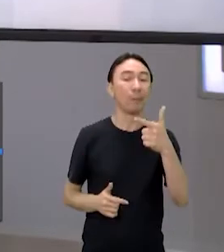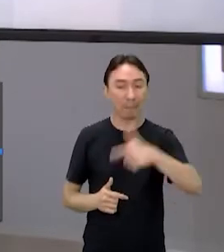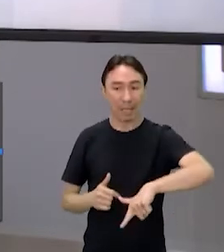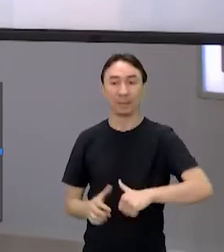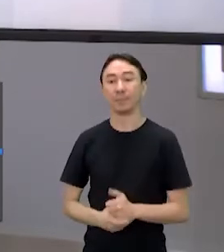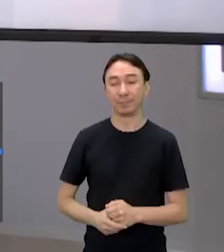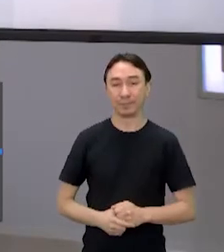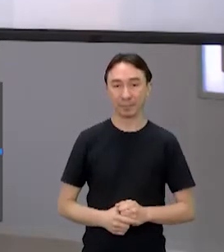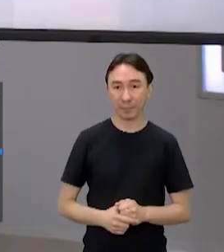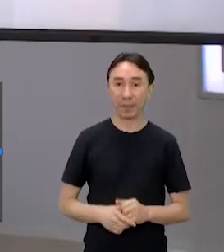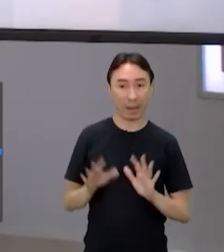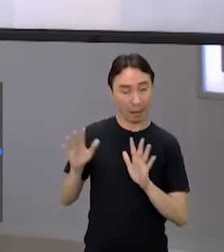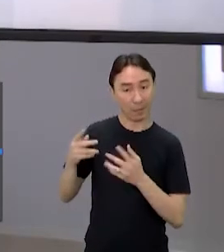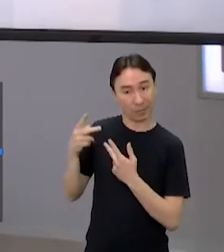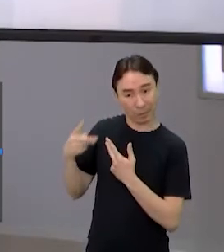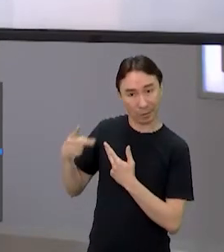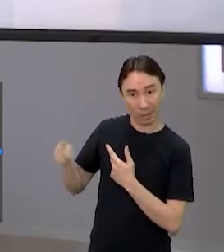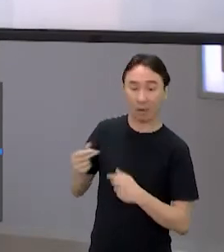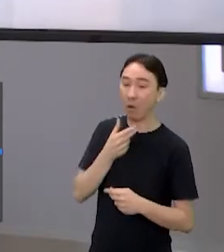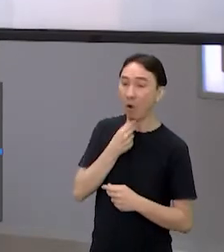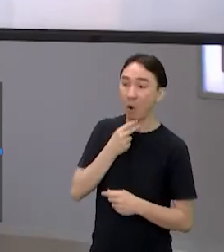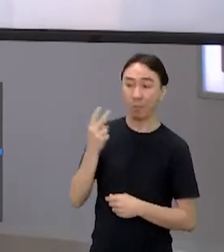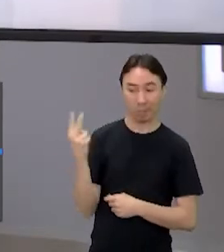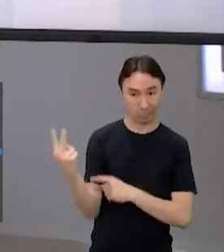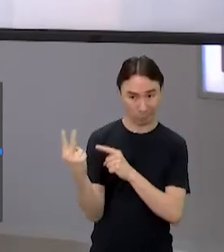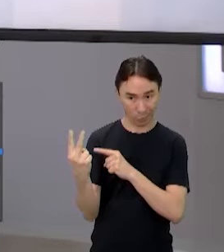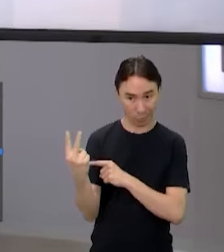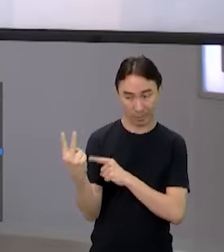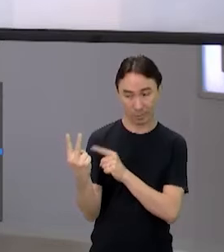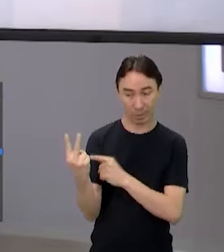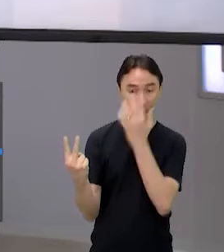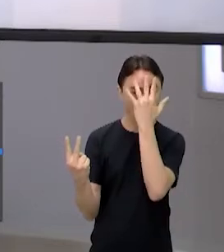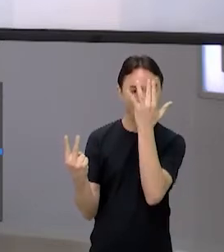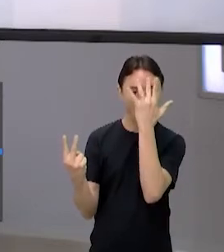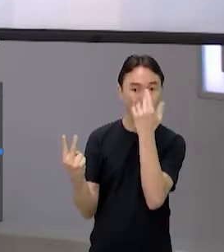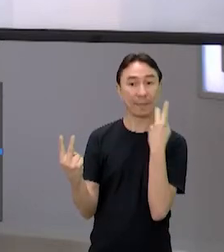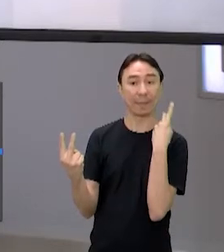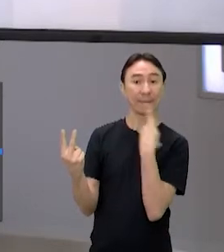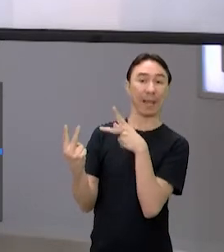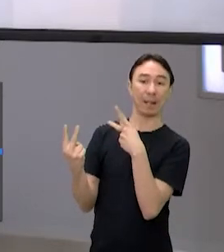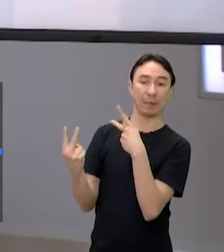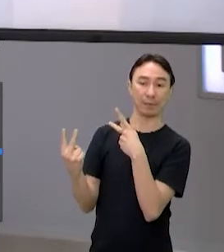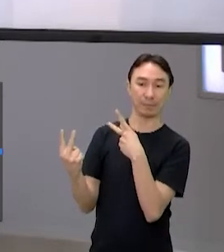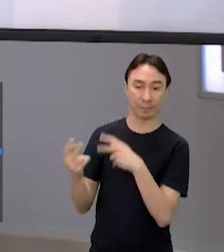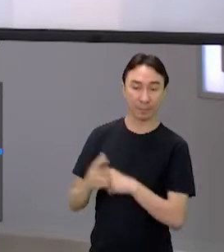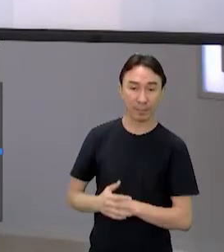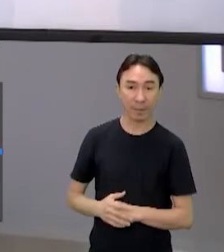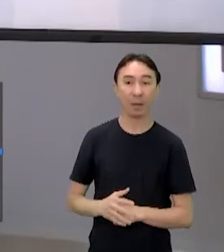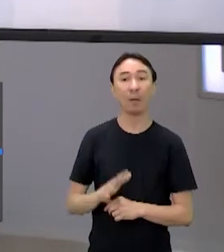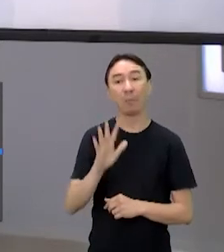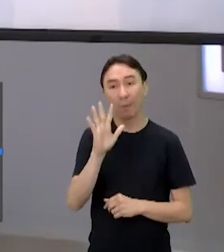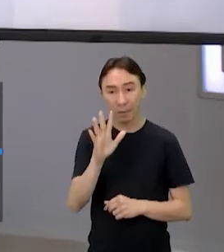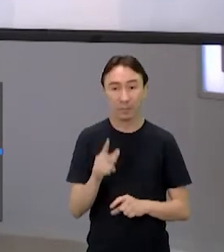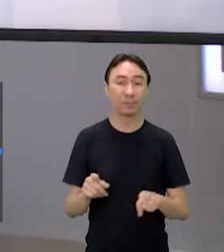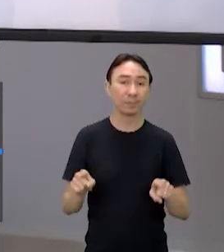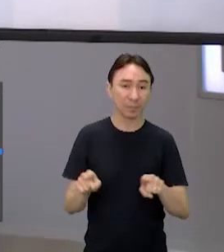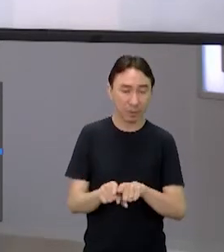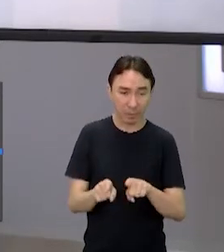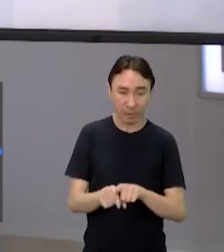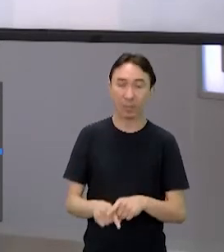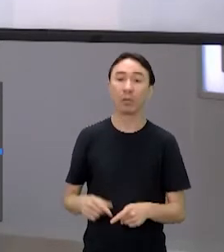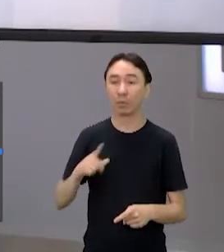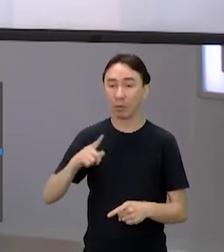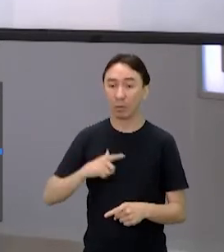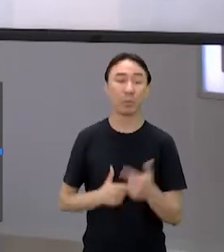Então, essa foi a hipótese que a gente acabou de ver de Oparin e Haldane. Mas existe um outro cientista, dois